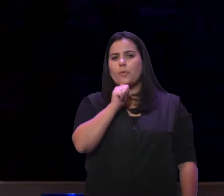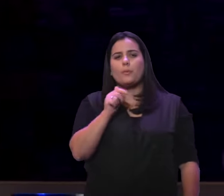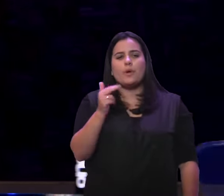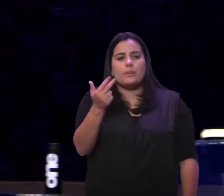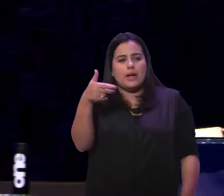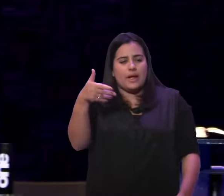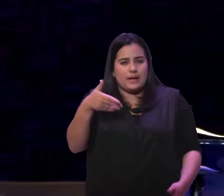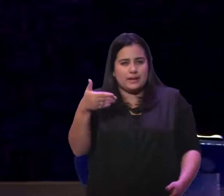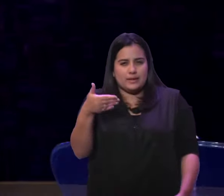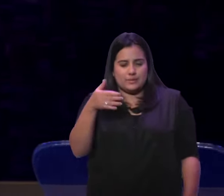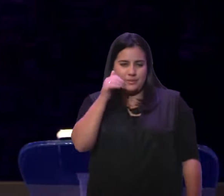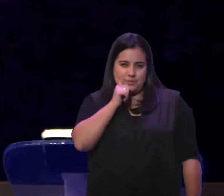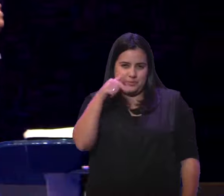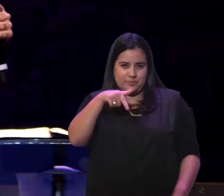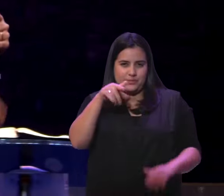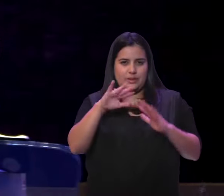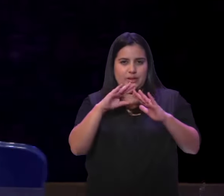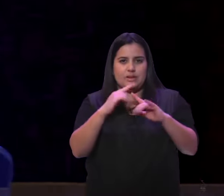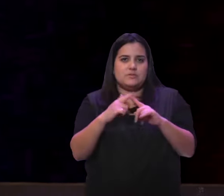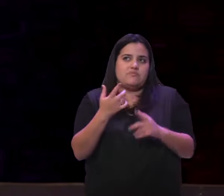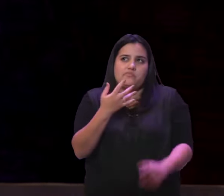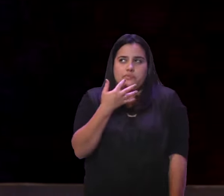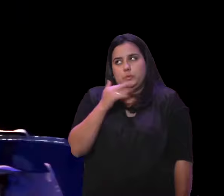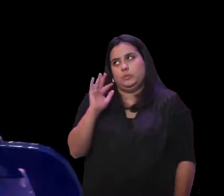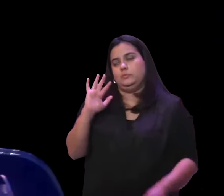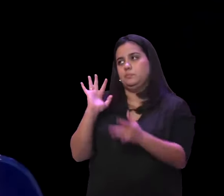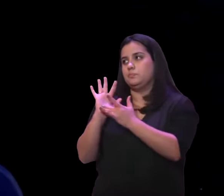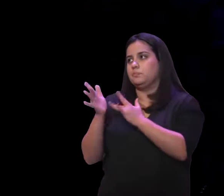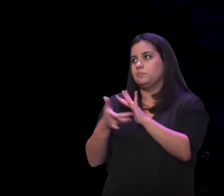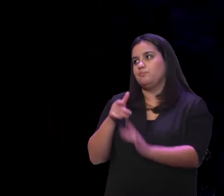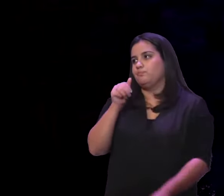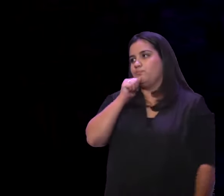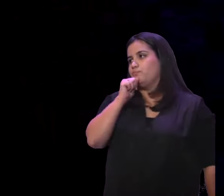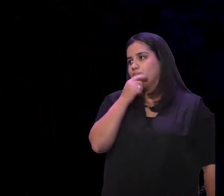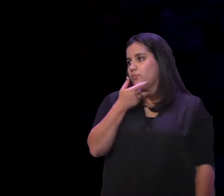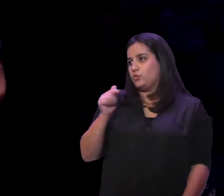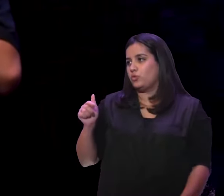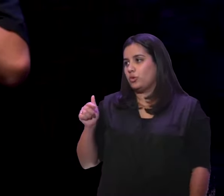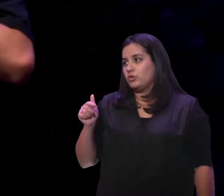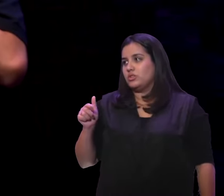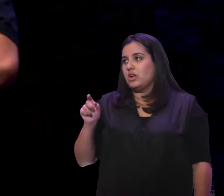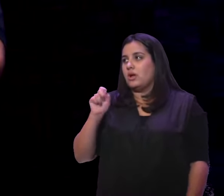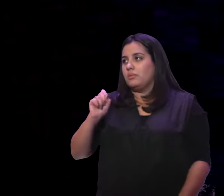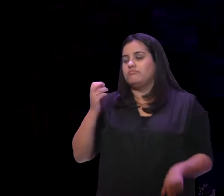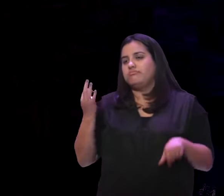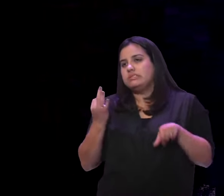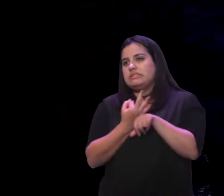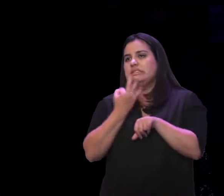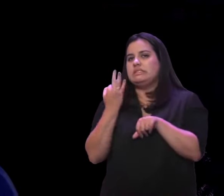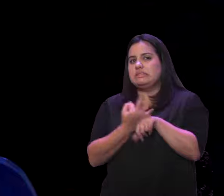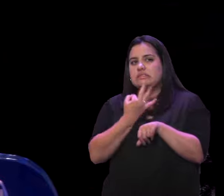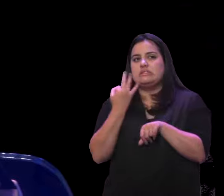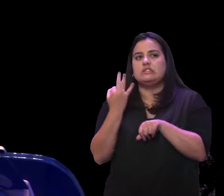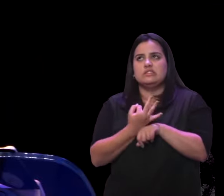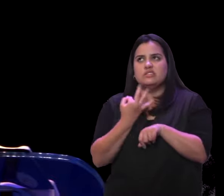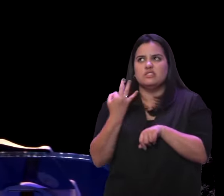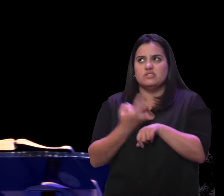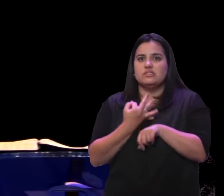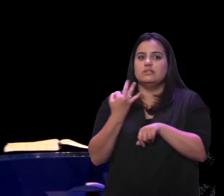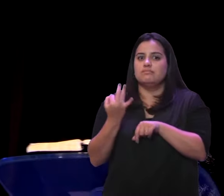igreja. Ela não conhecia Jesus. Ela resistiu durante muitos anos à presença